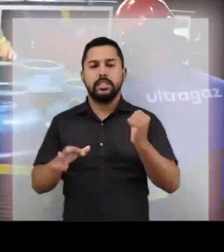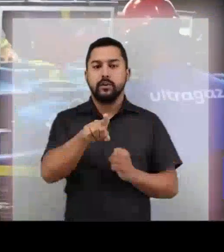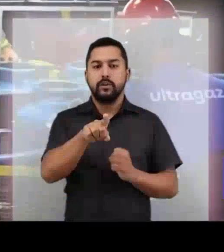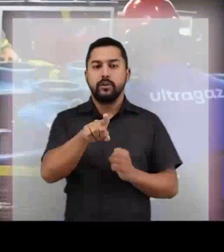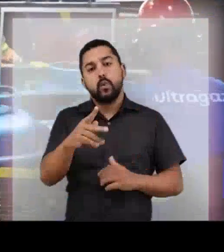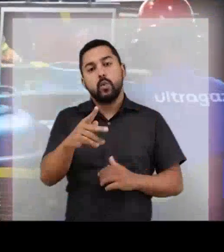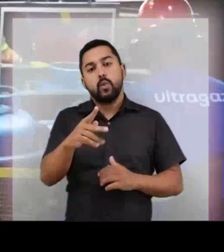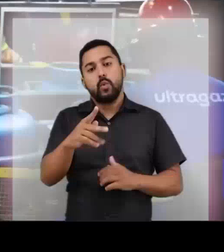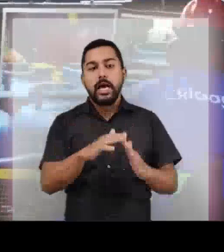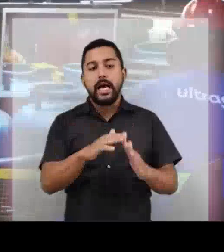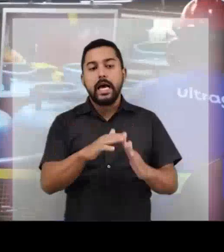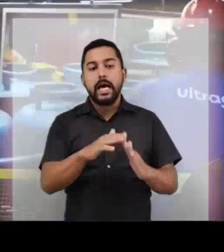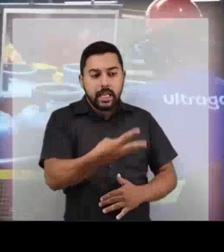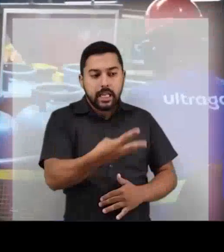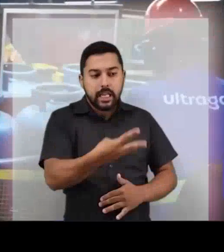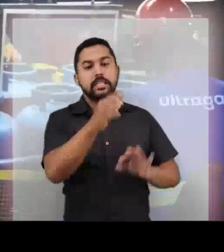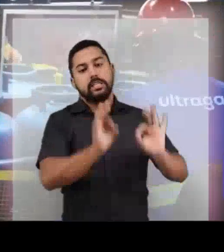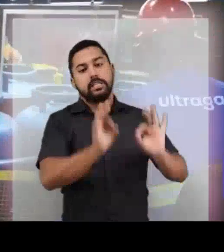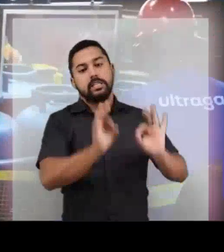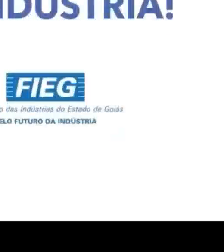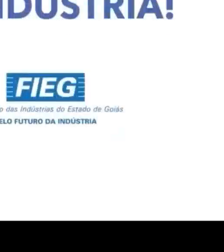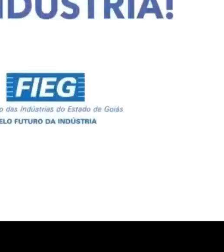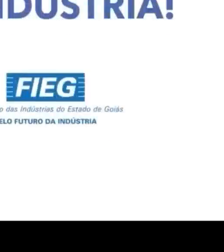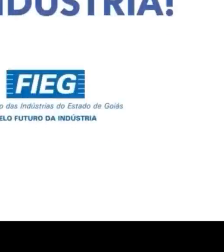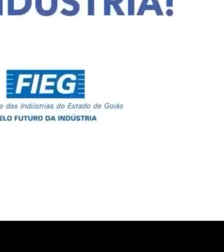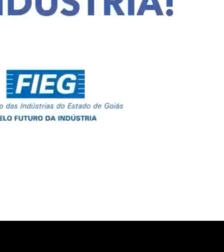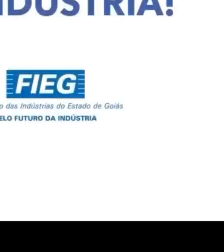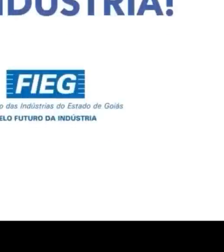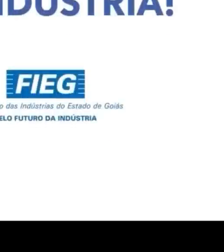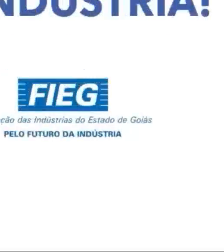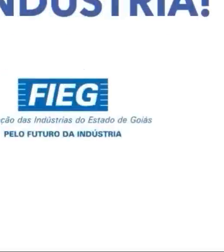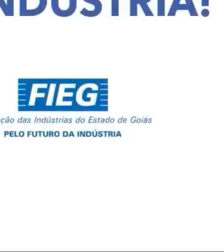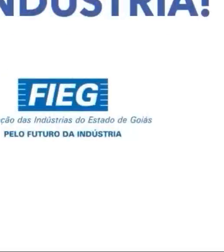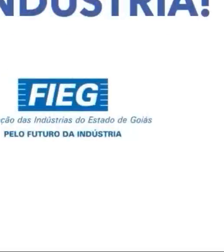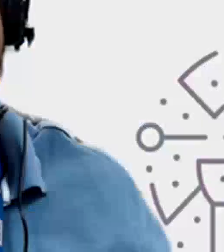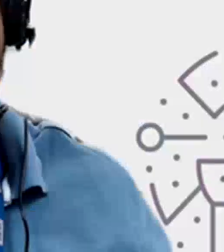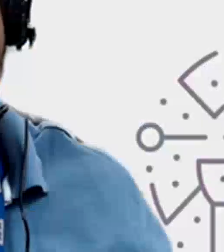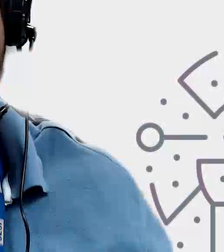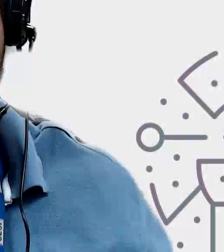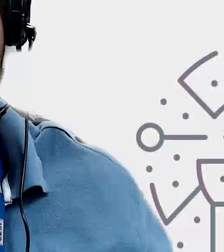está levando para casa exatamente 13 quilos de gás.